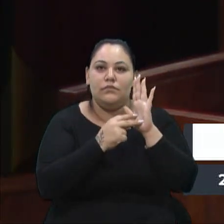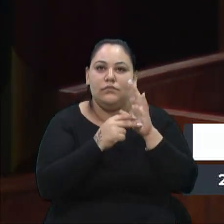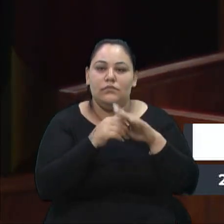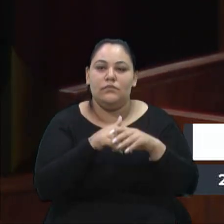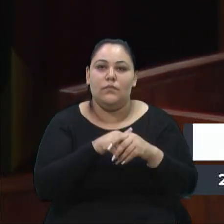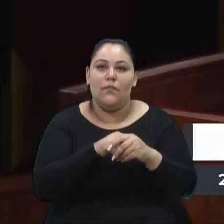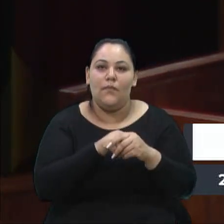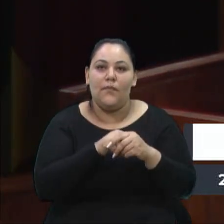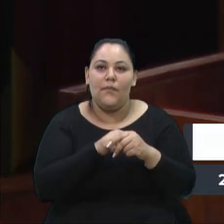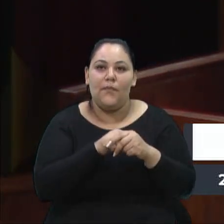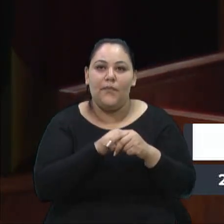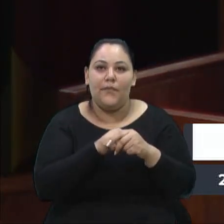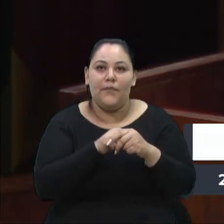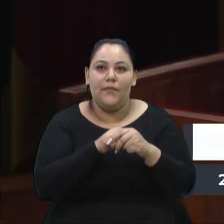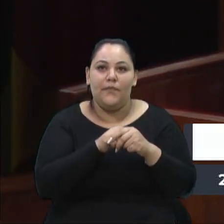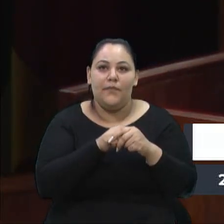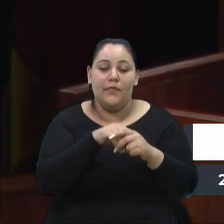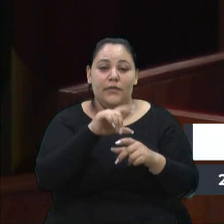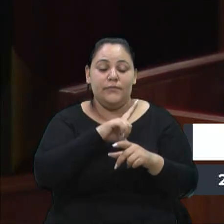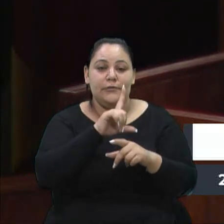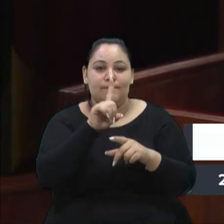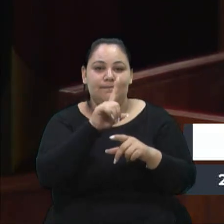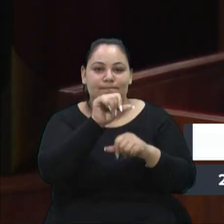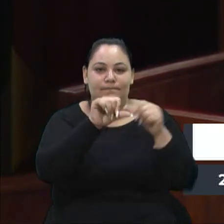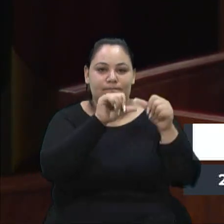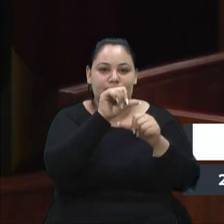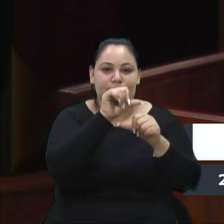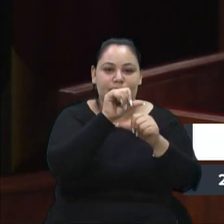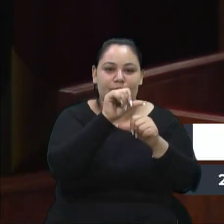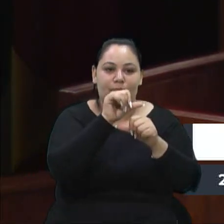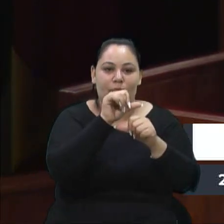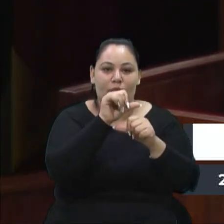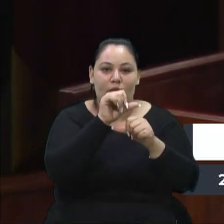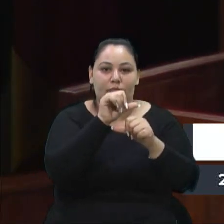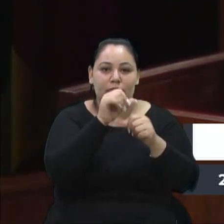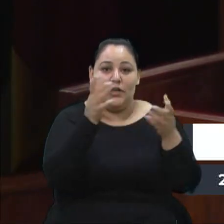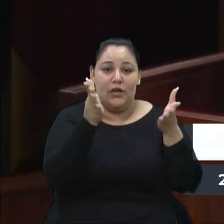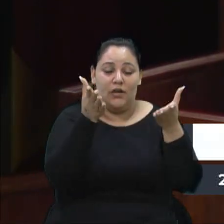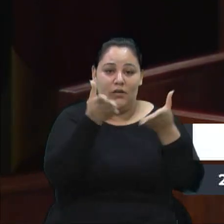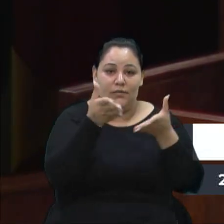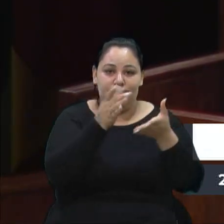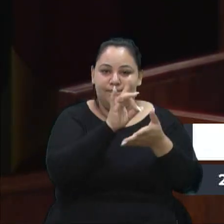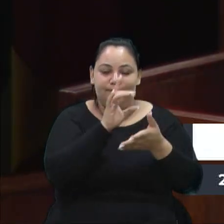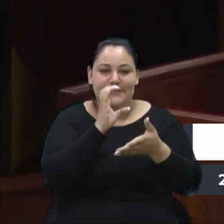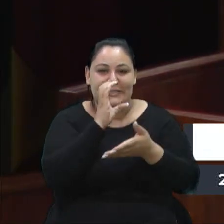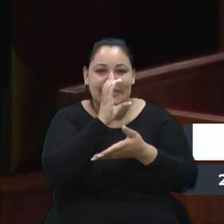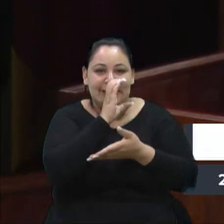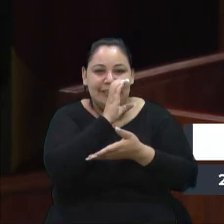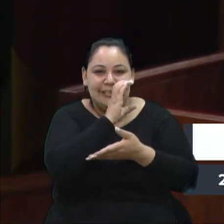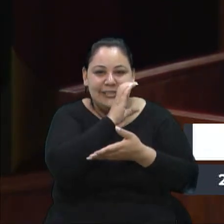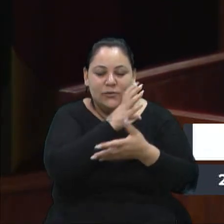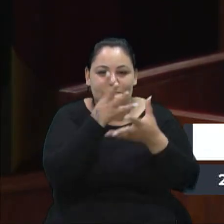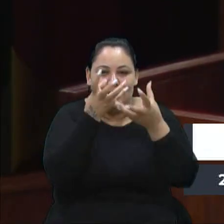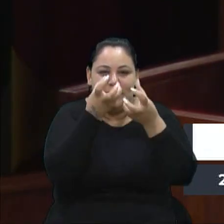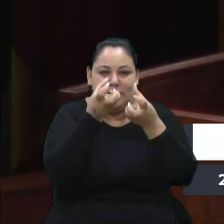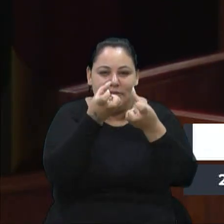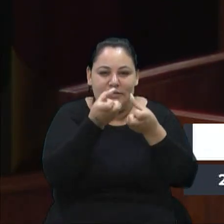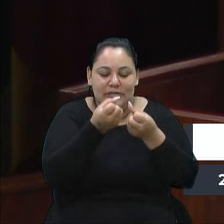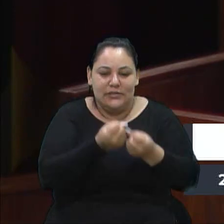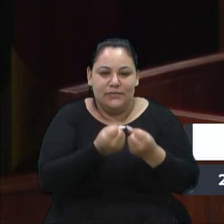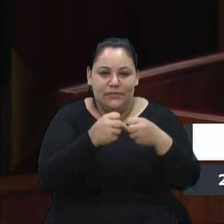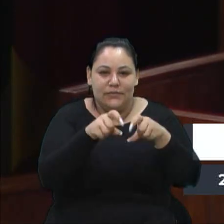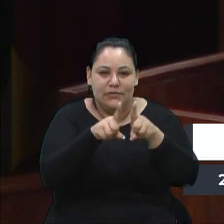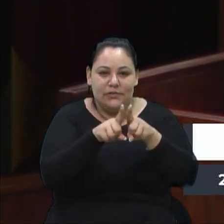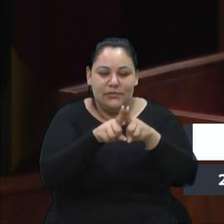clima tropical e úmido, passando para seco e semiárido, composto por vegetações típicas do